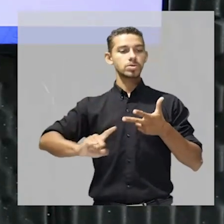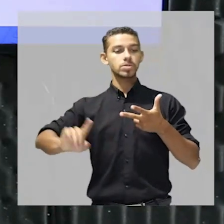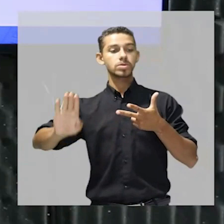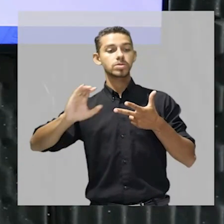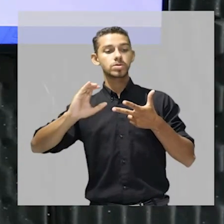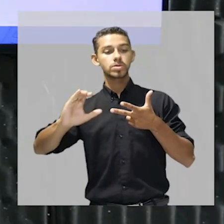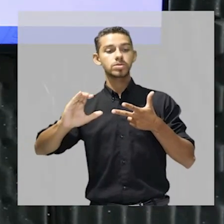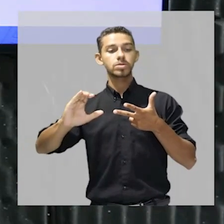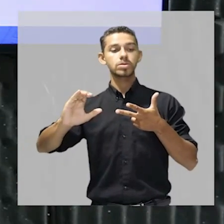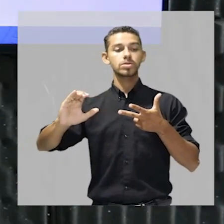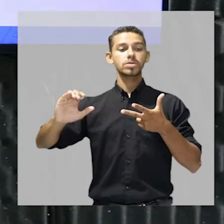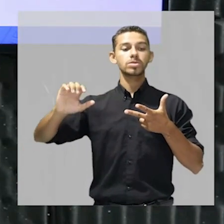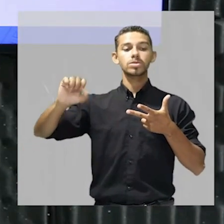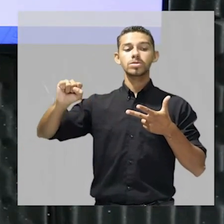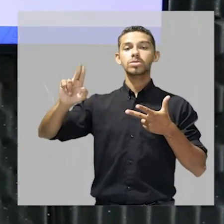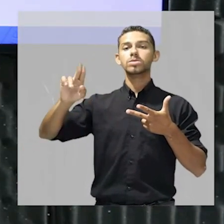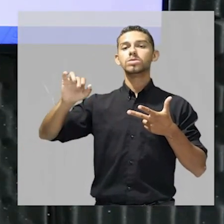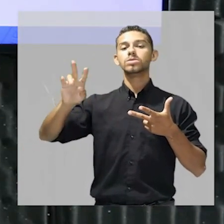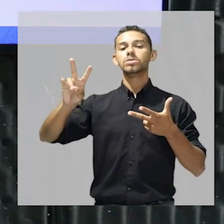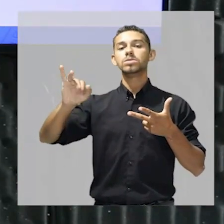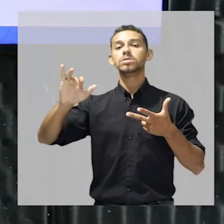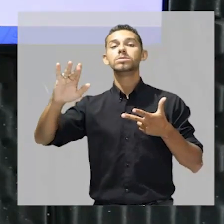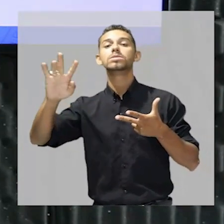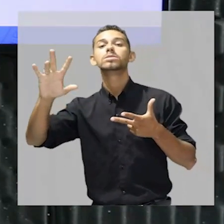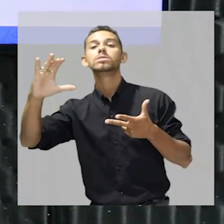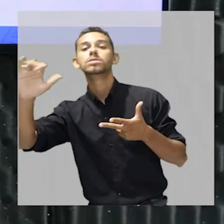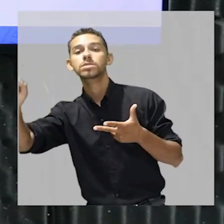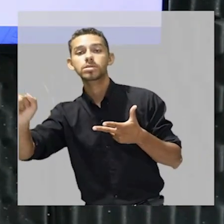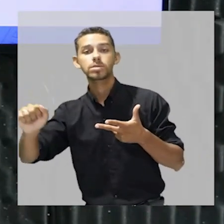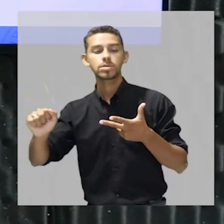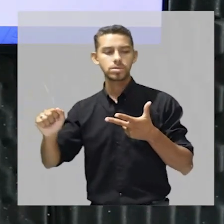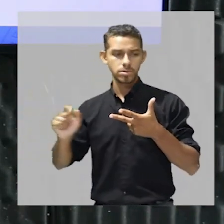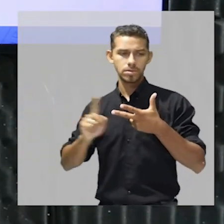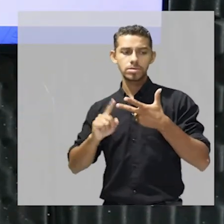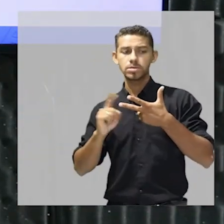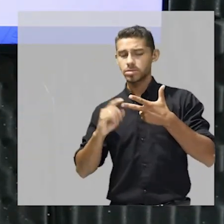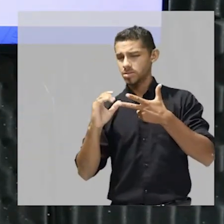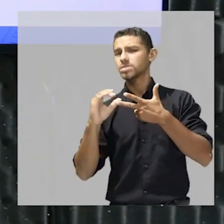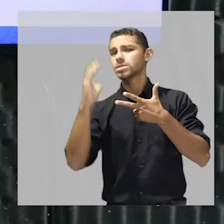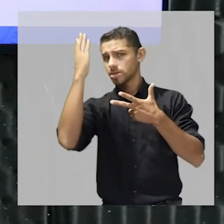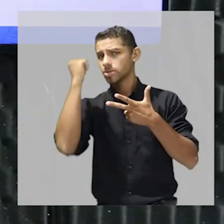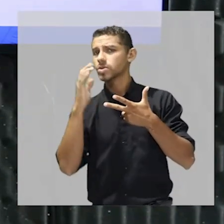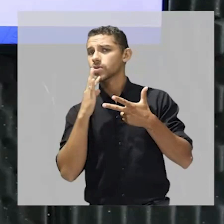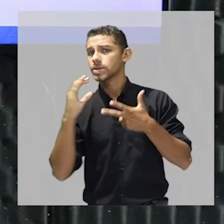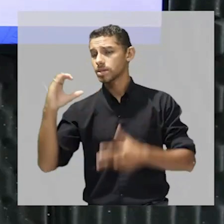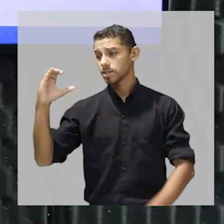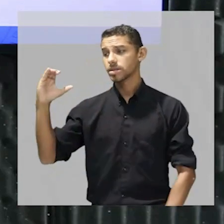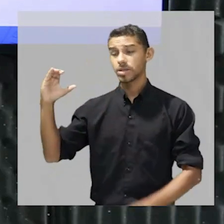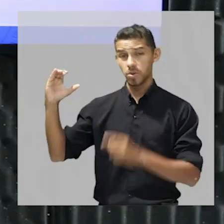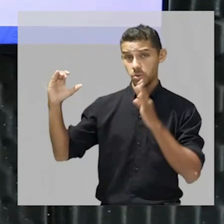quem sabe de subserviência você sabe o que é ser subserviente